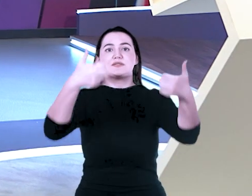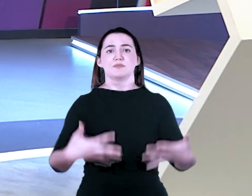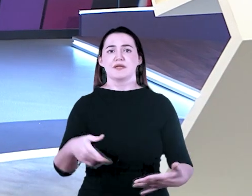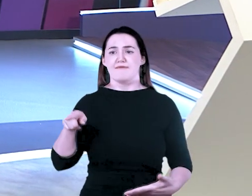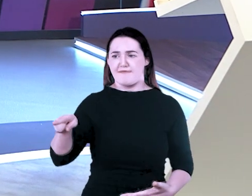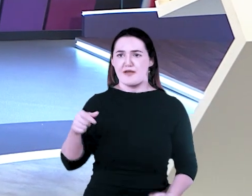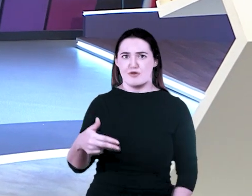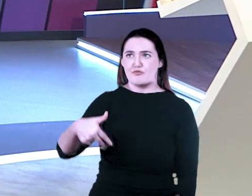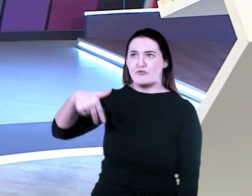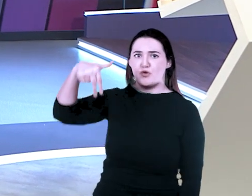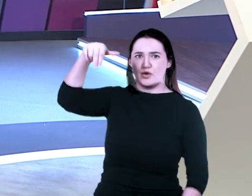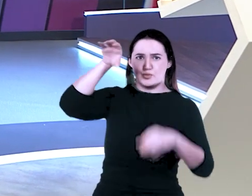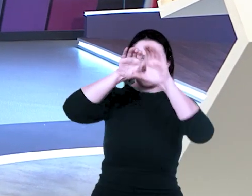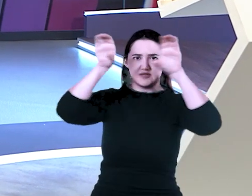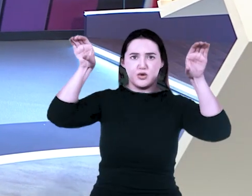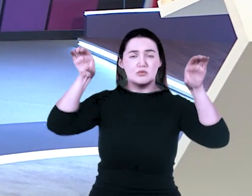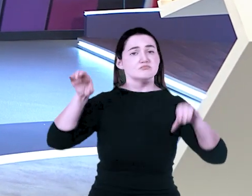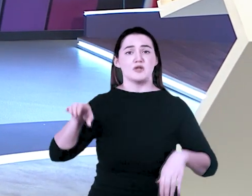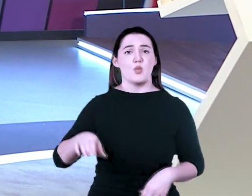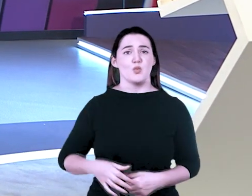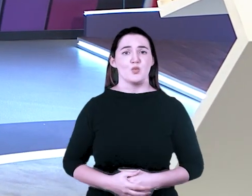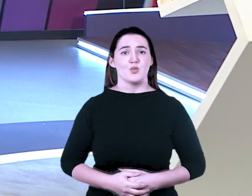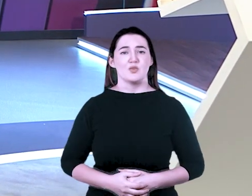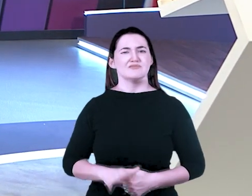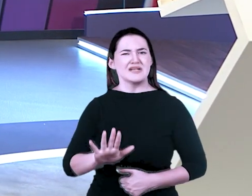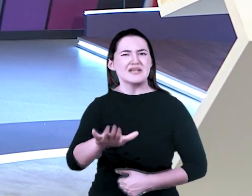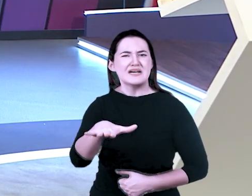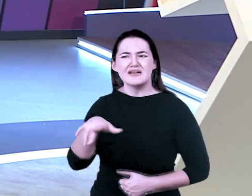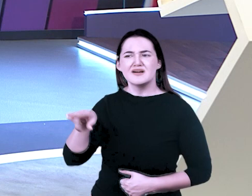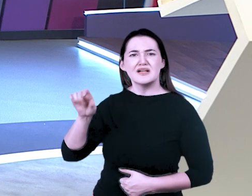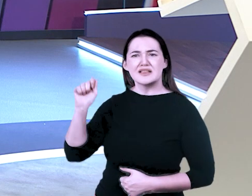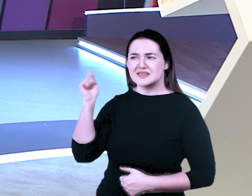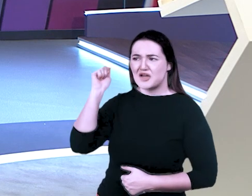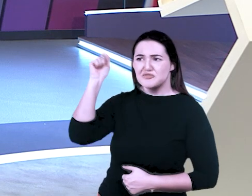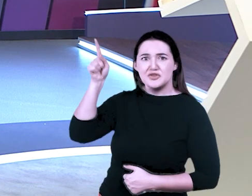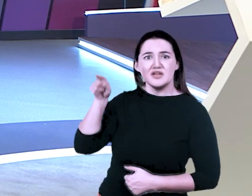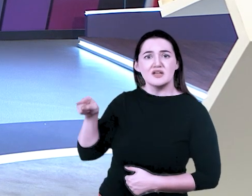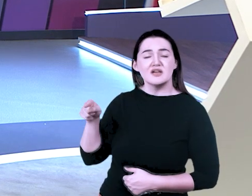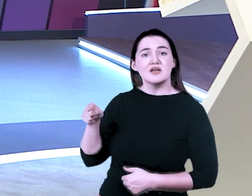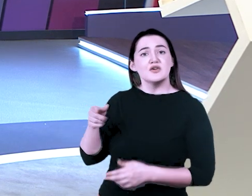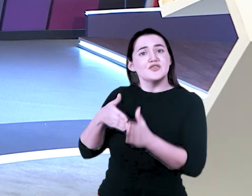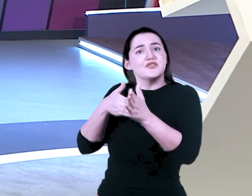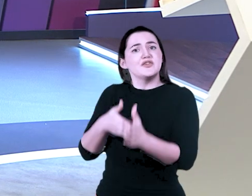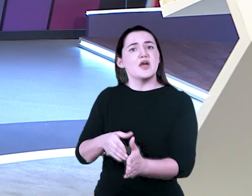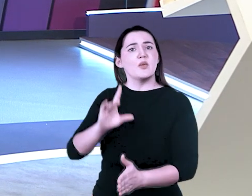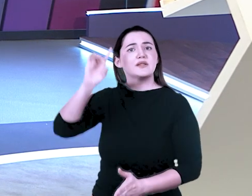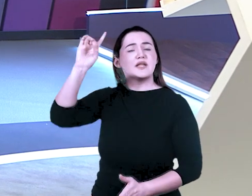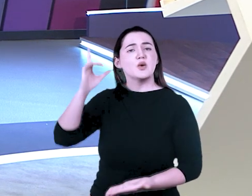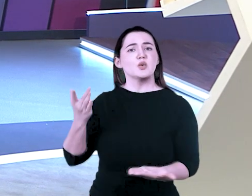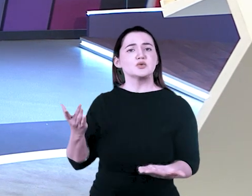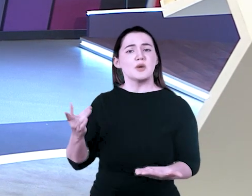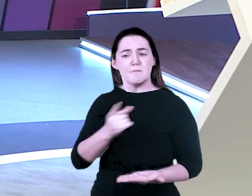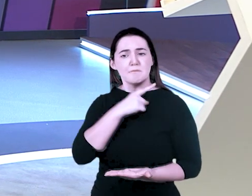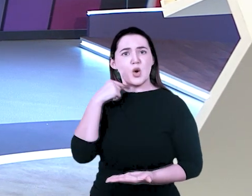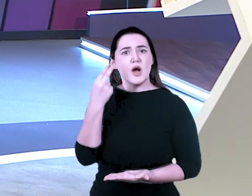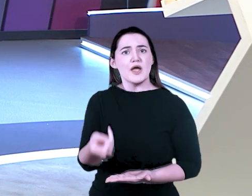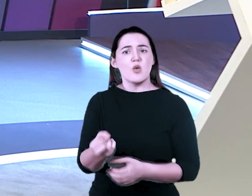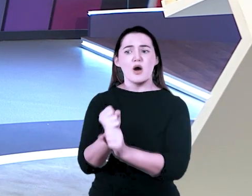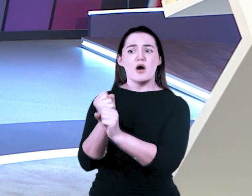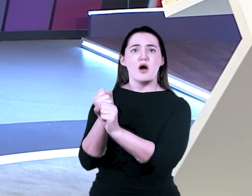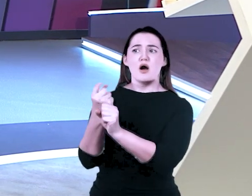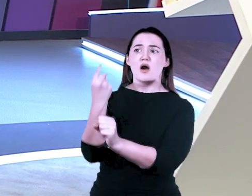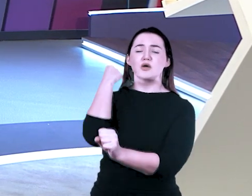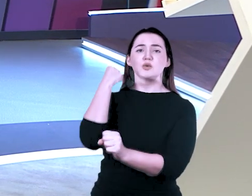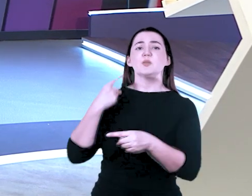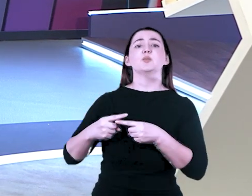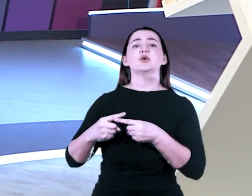morto que é fiel, ao morrer, vai para o céu, Davi deveria estar lá porque ele foi considerado como um homem segundo